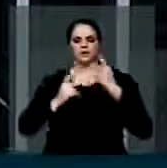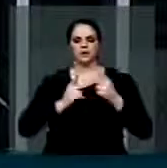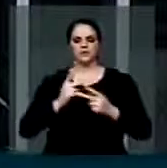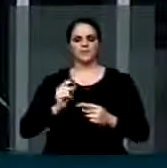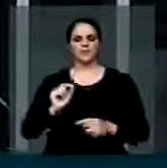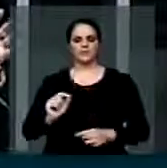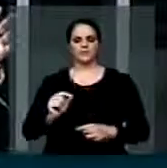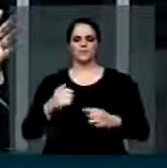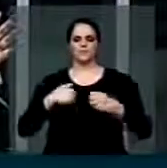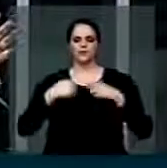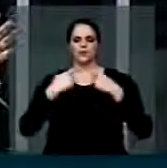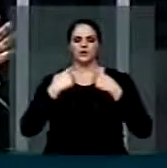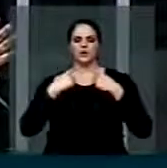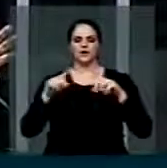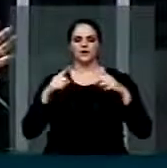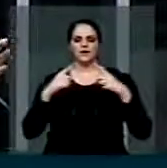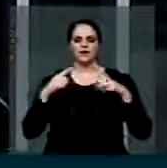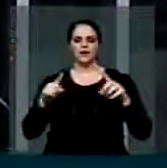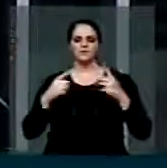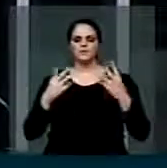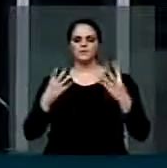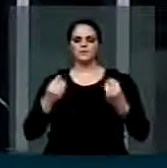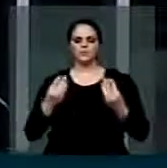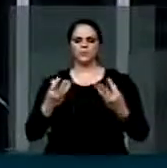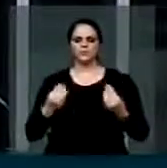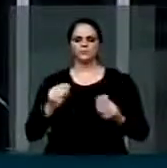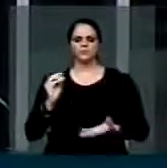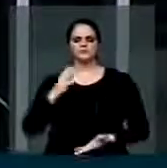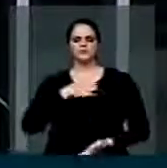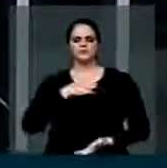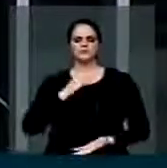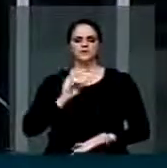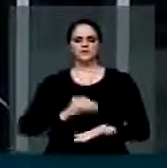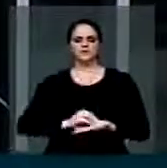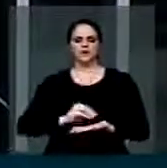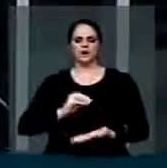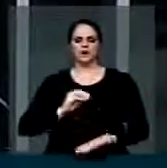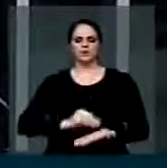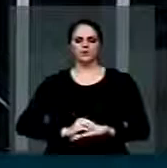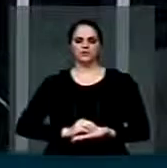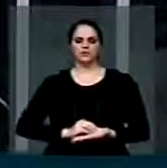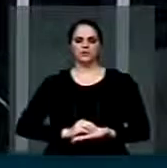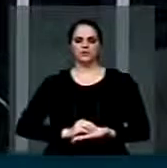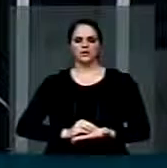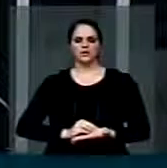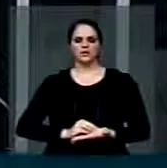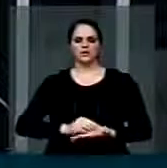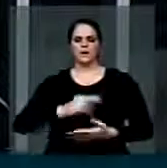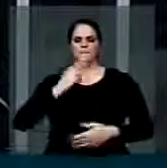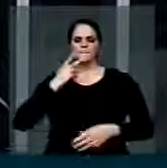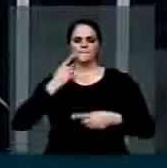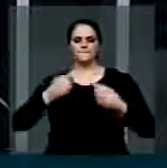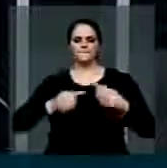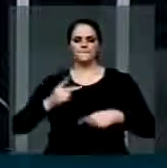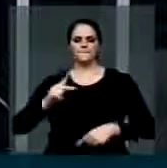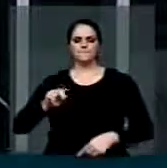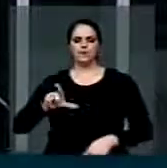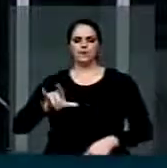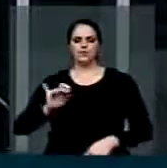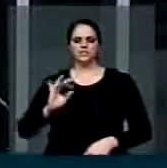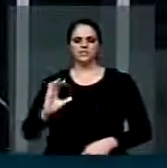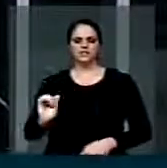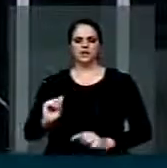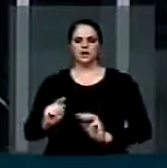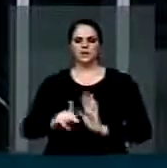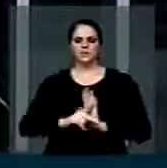eu reclamo muito aqui a falta de uma política de governo